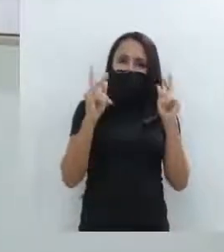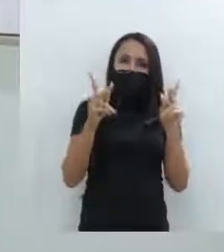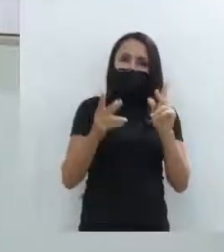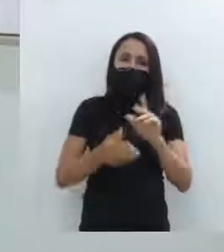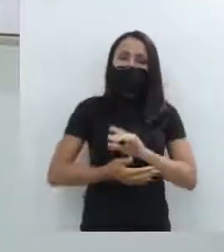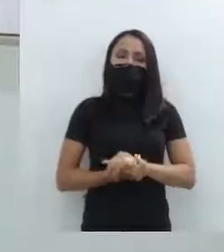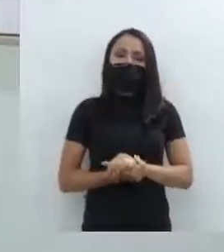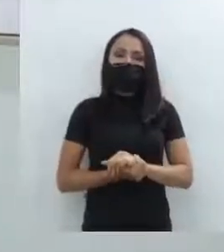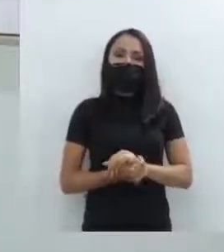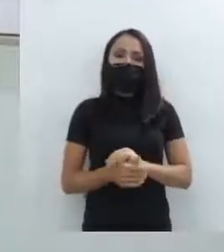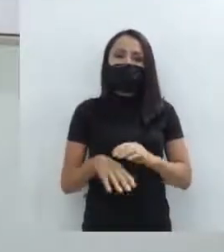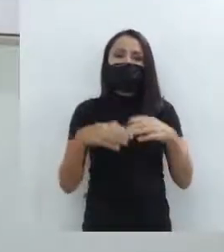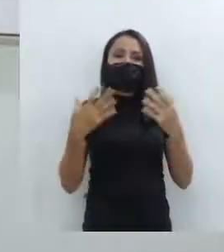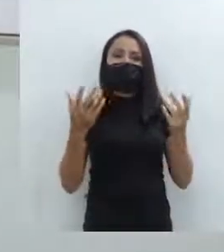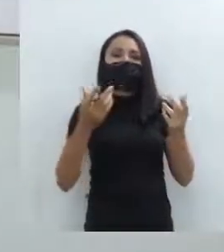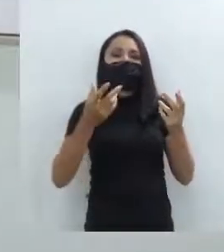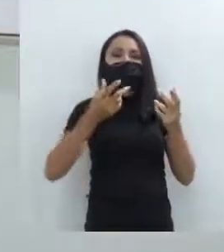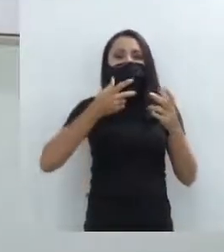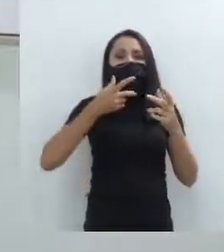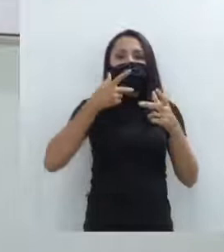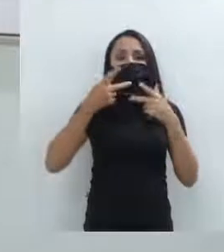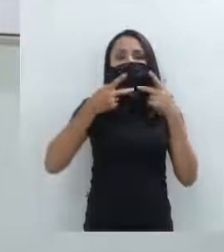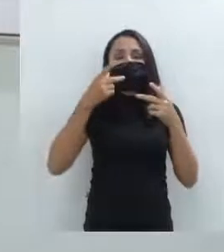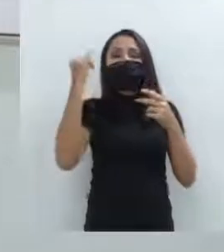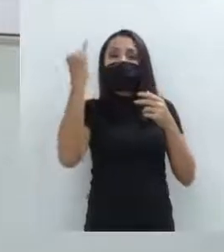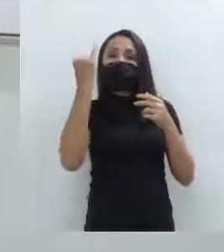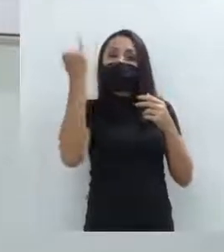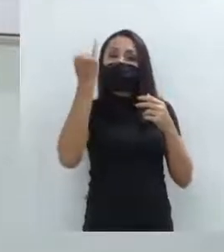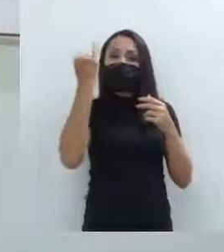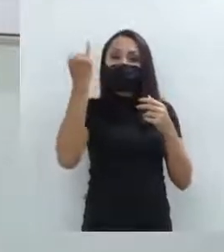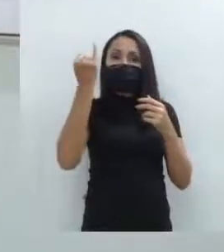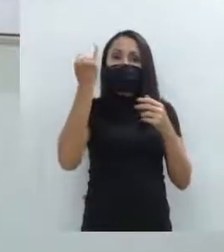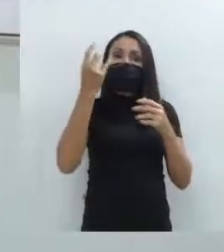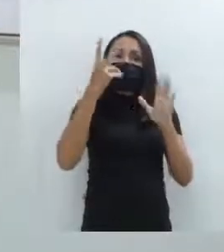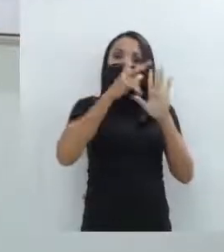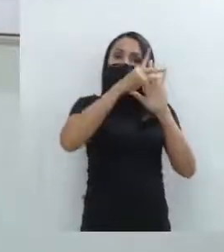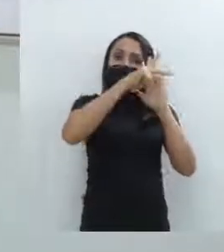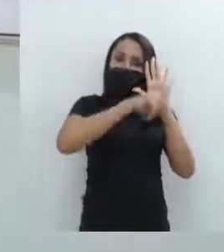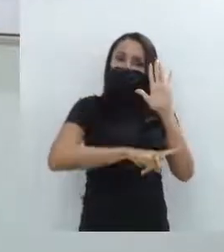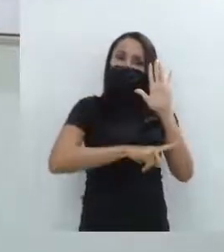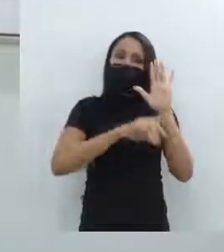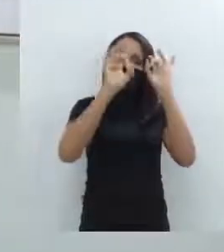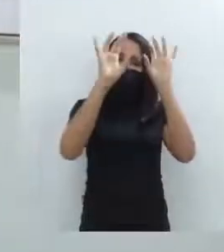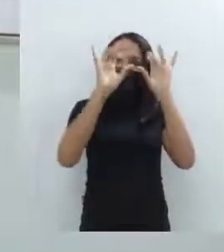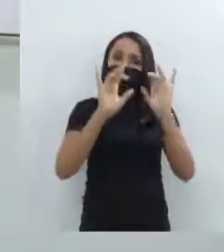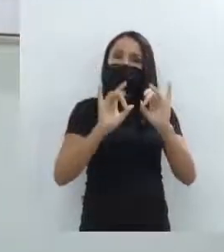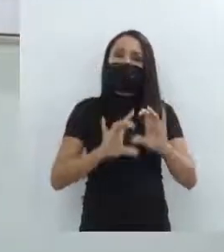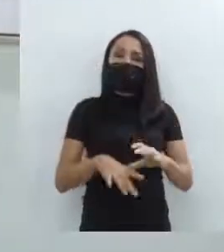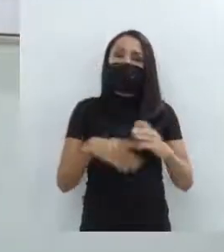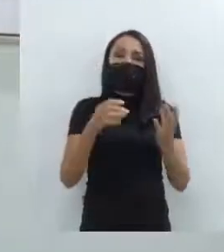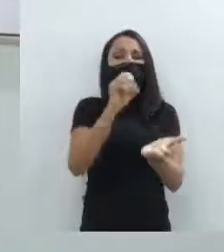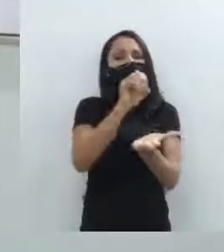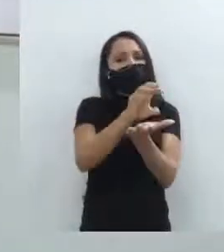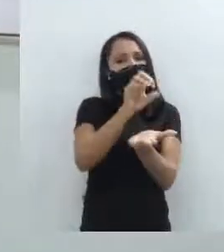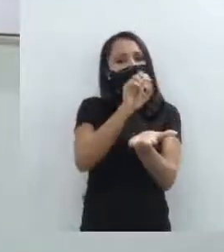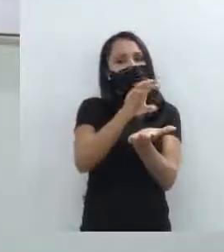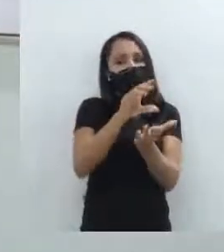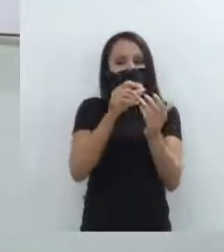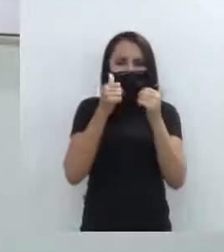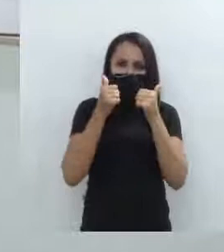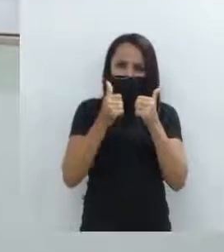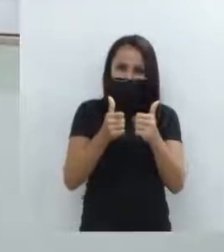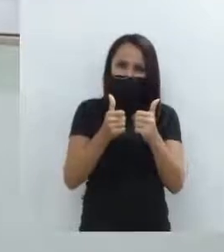sair por aí, falarmos sobre a importância desse projeto especial que é o Educa PE.